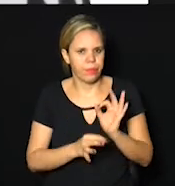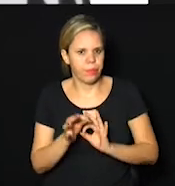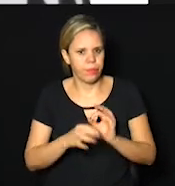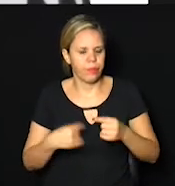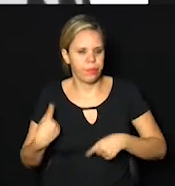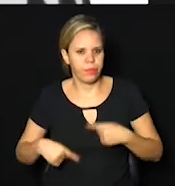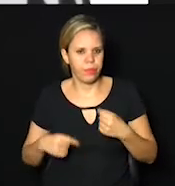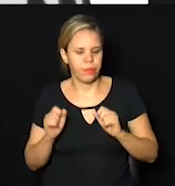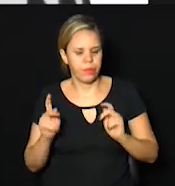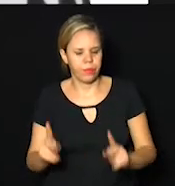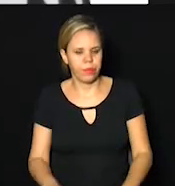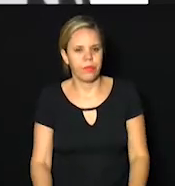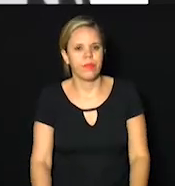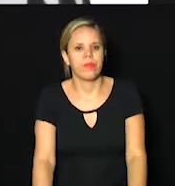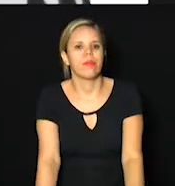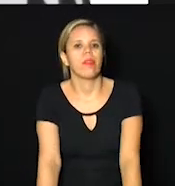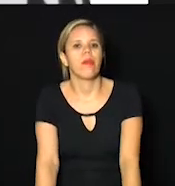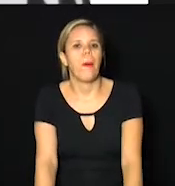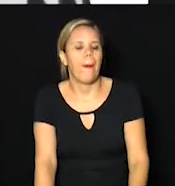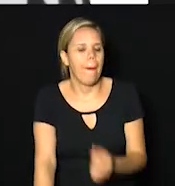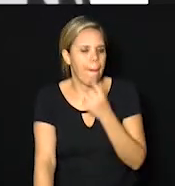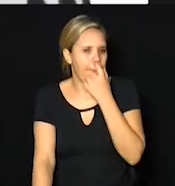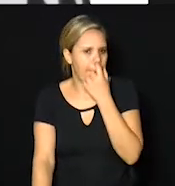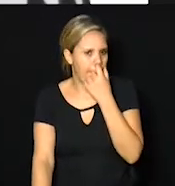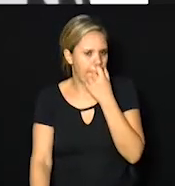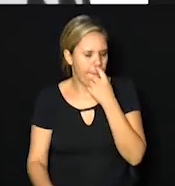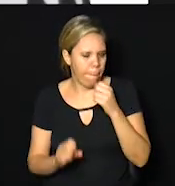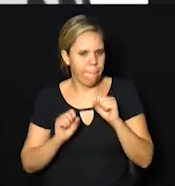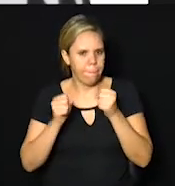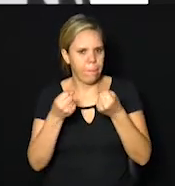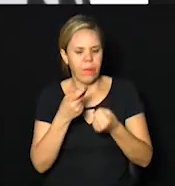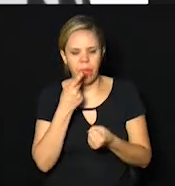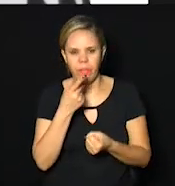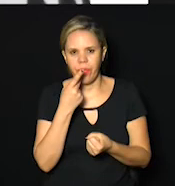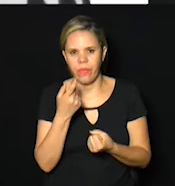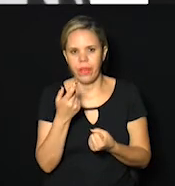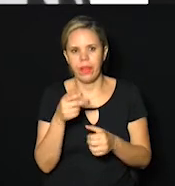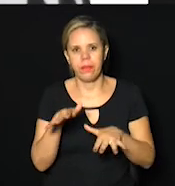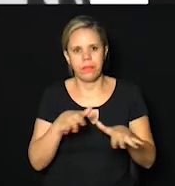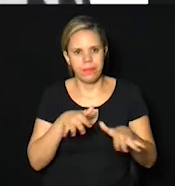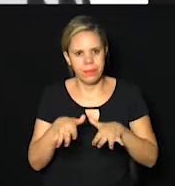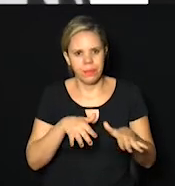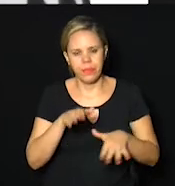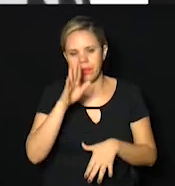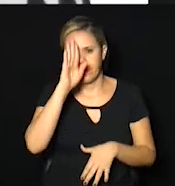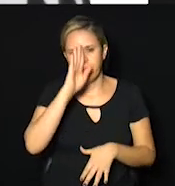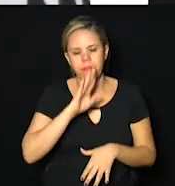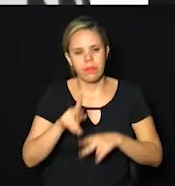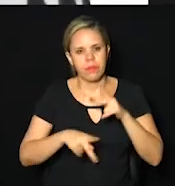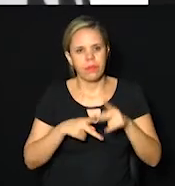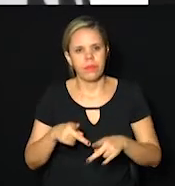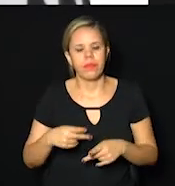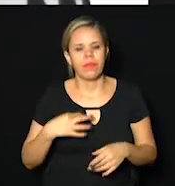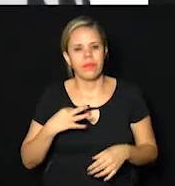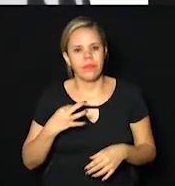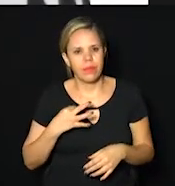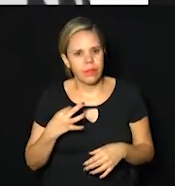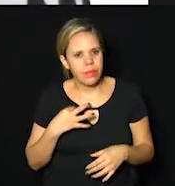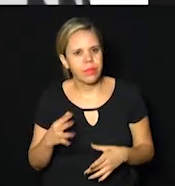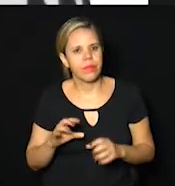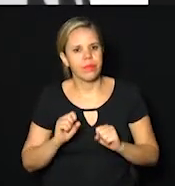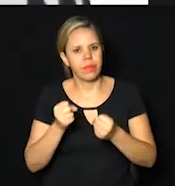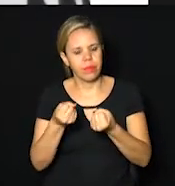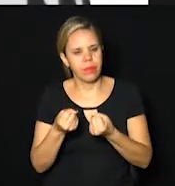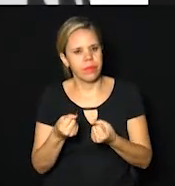ok? A defesa faz com que haja aquilo que eu te chamei agora há pouco de mobilização gratuita. As pessoas saem para defender